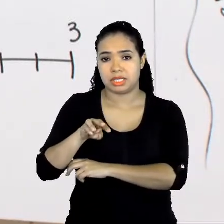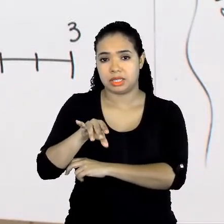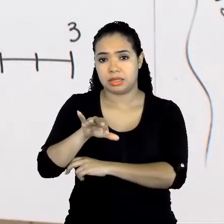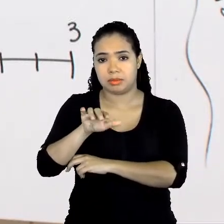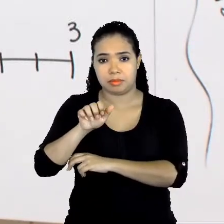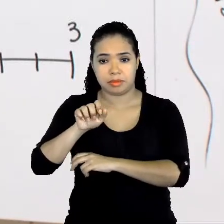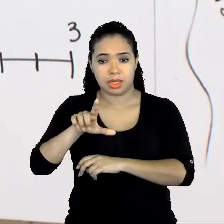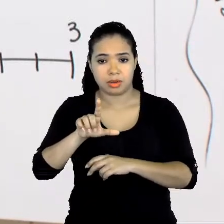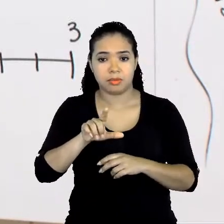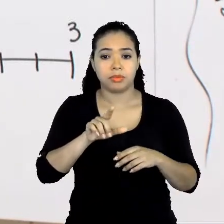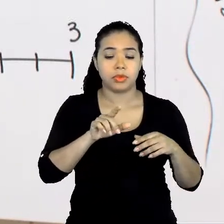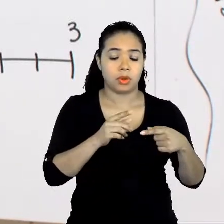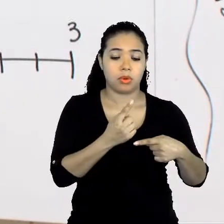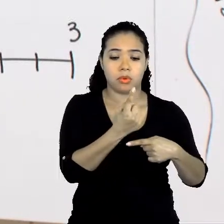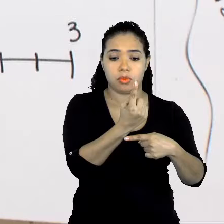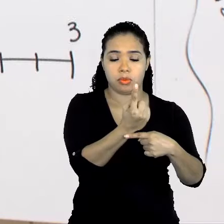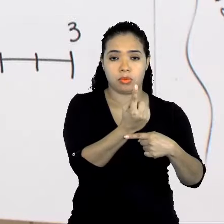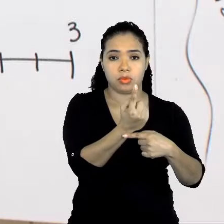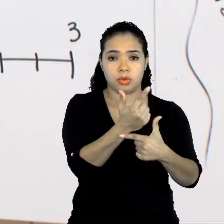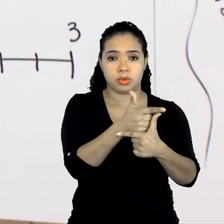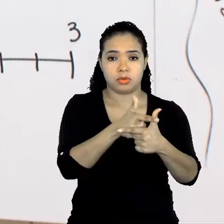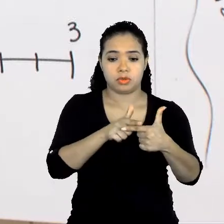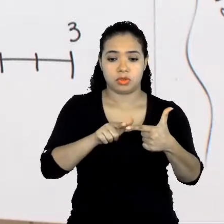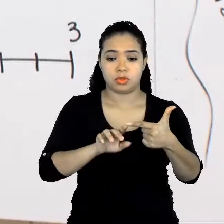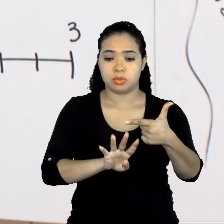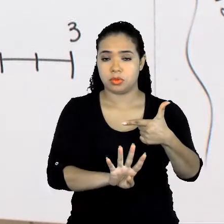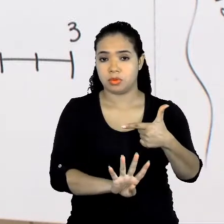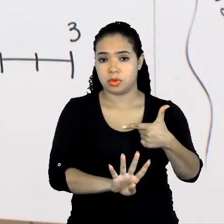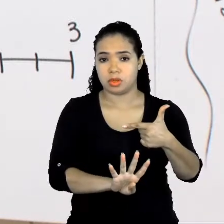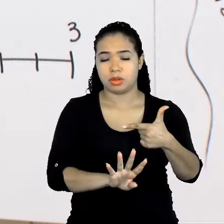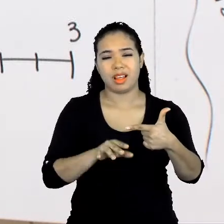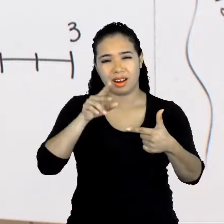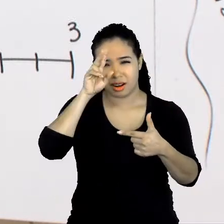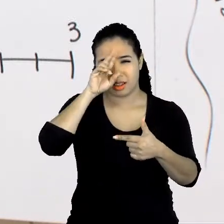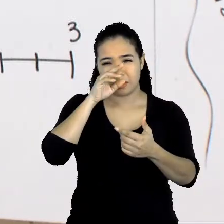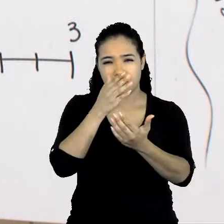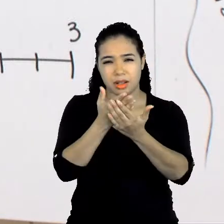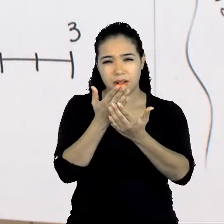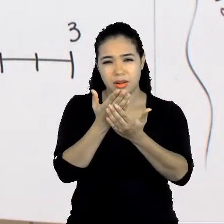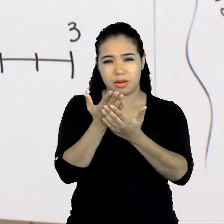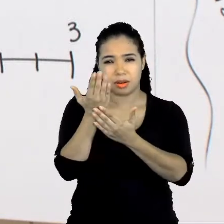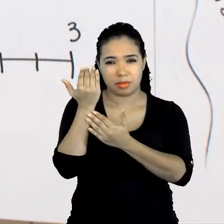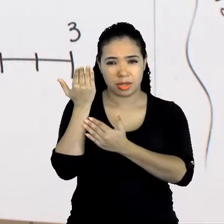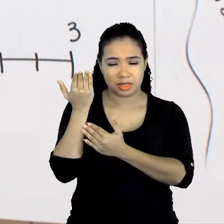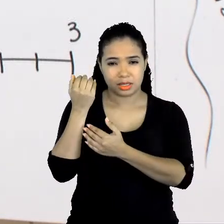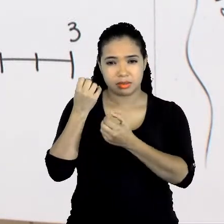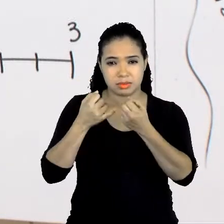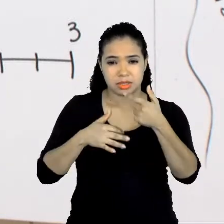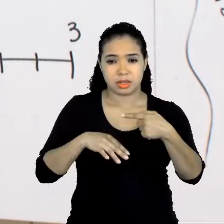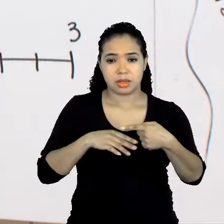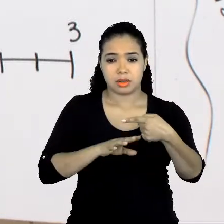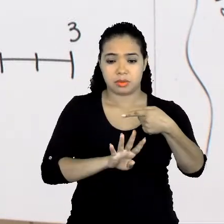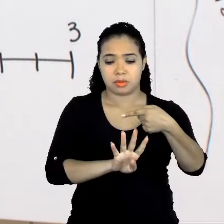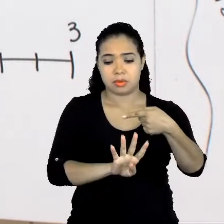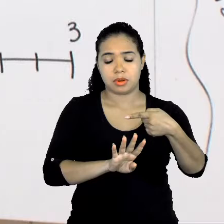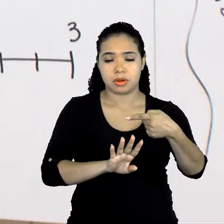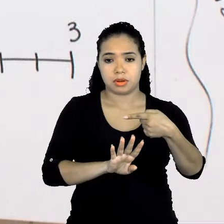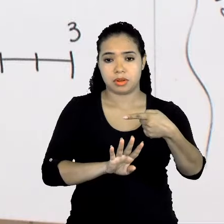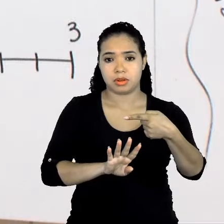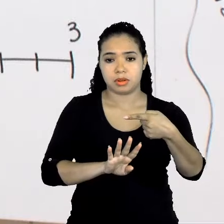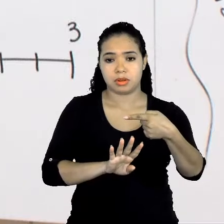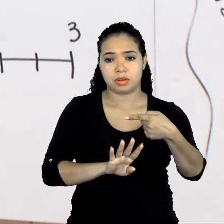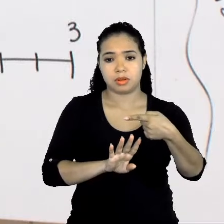e divido pelo denominador. Eu expliquei na aula passada que o número de baixo, que é D, que ele fica